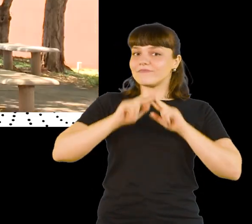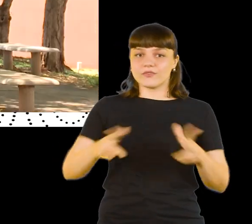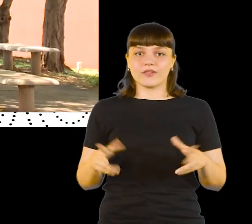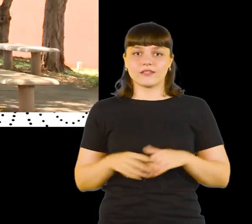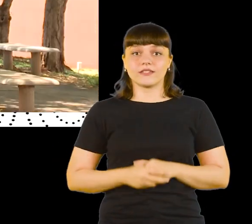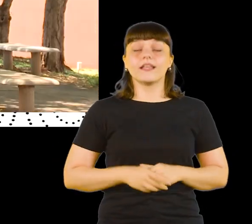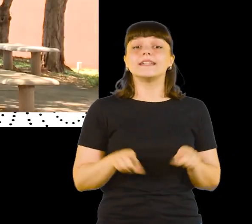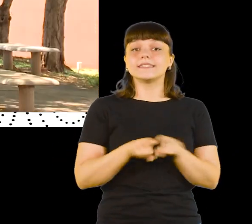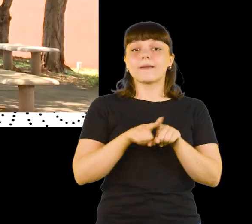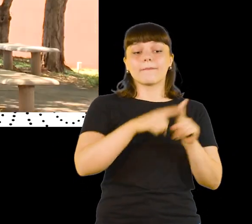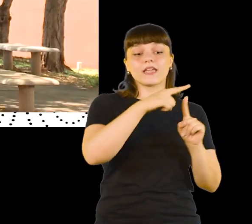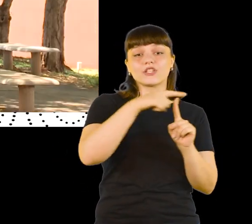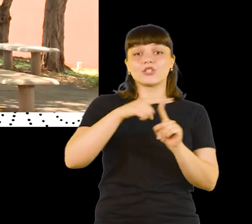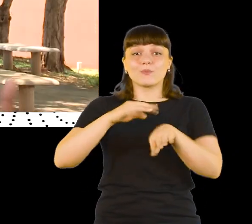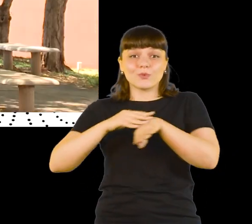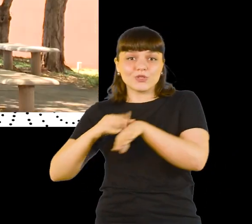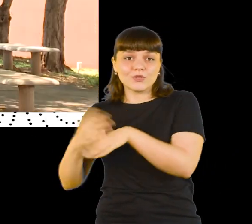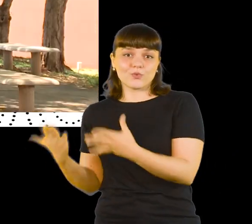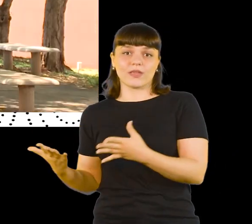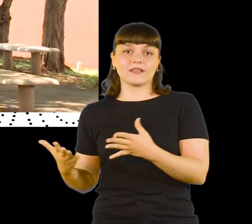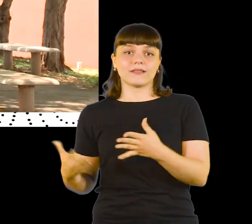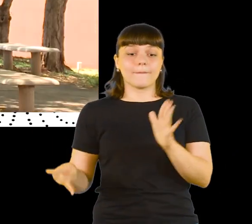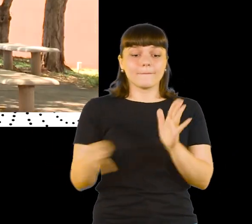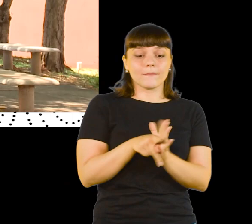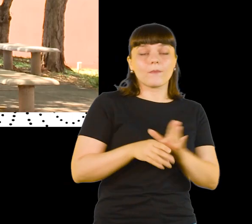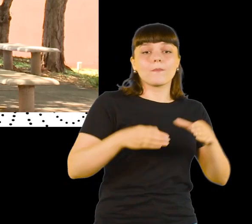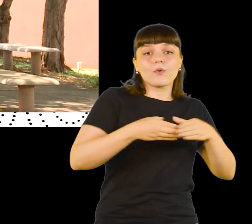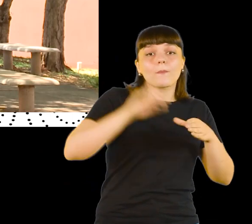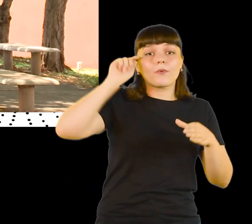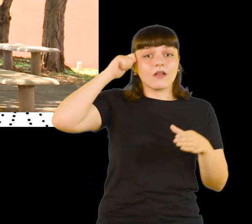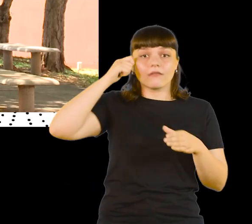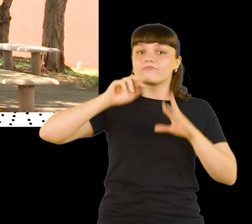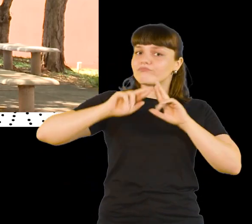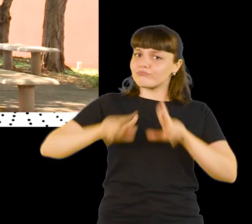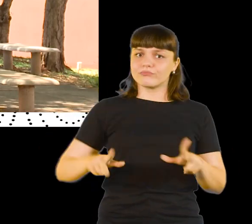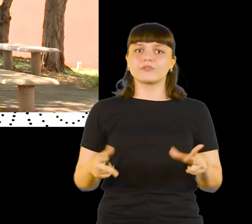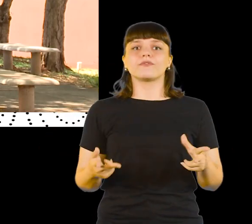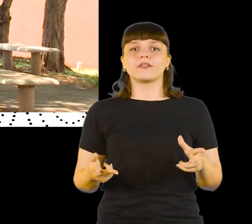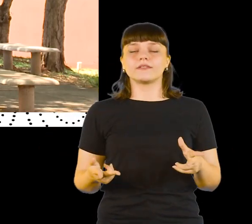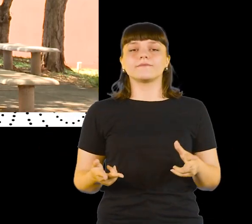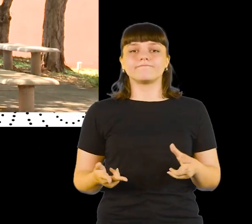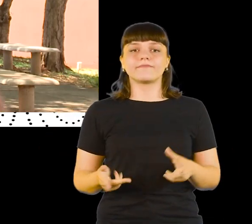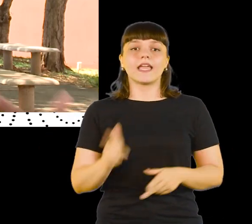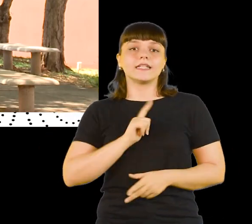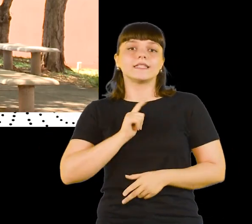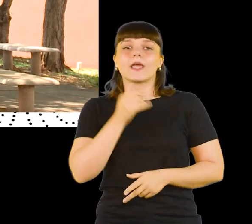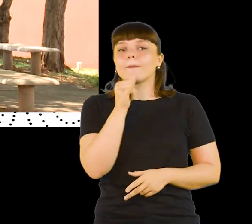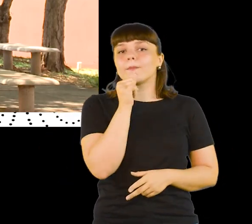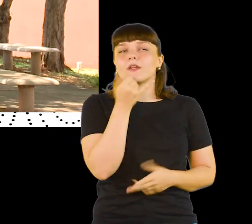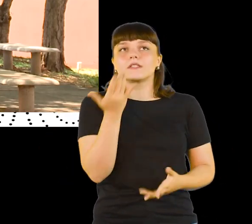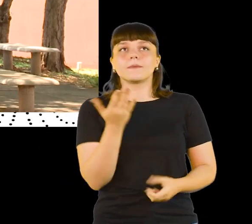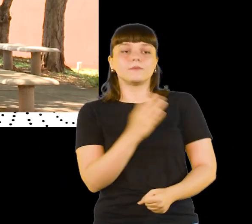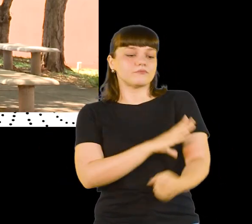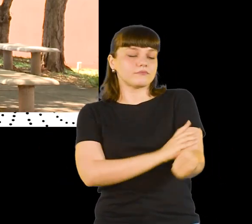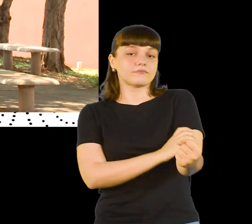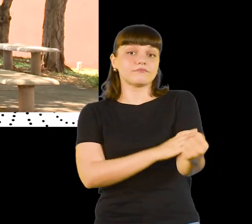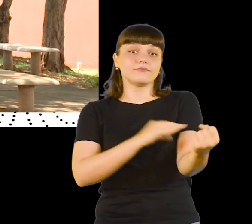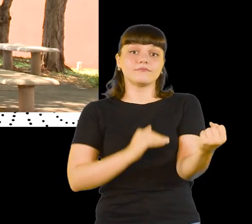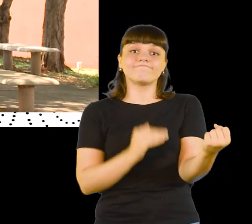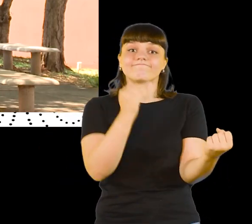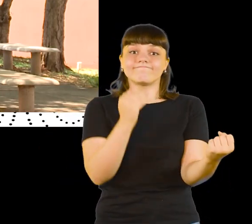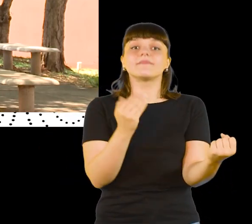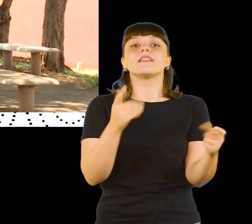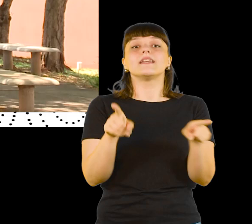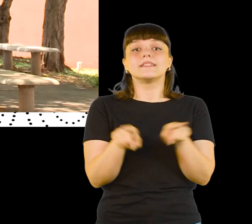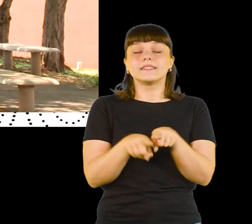de doenças que acometem a maioria da população negra é diferente também. Tem mais prevalência em hipertensão, por exemplo,